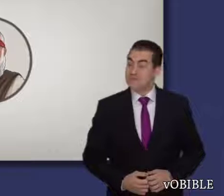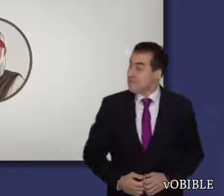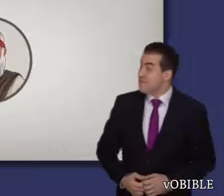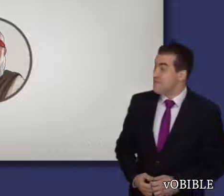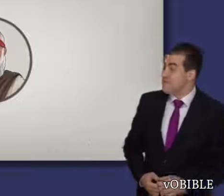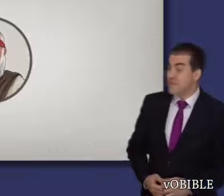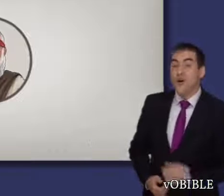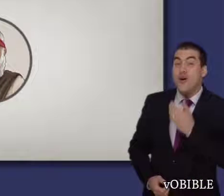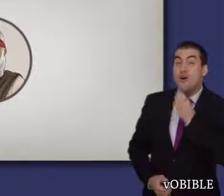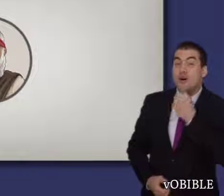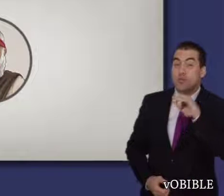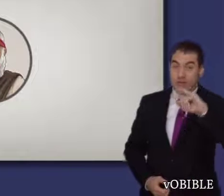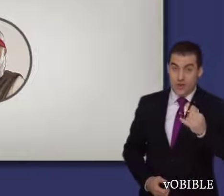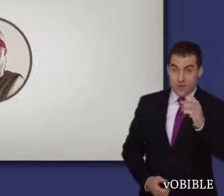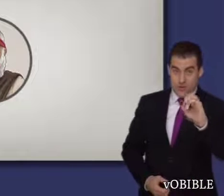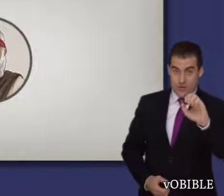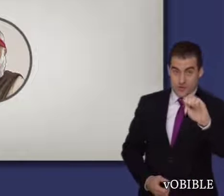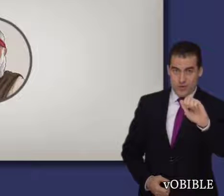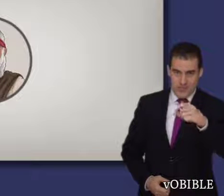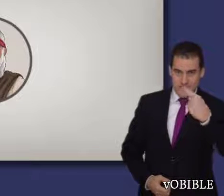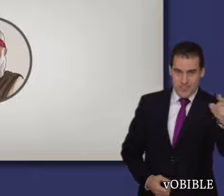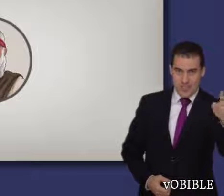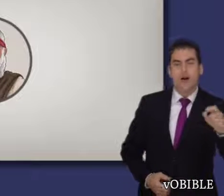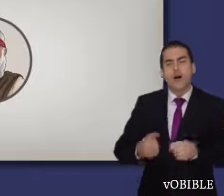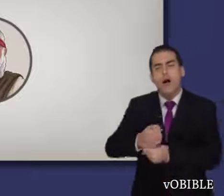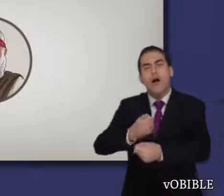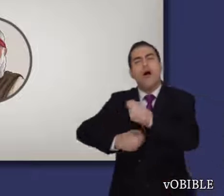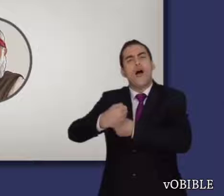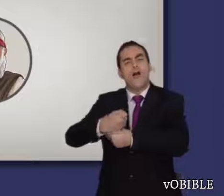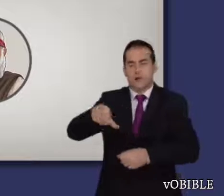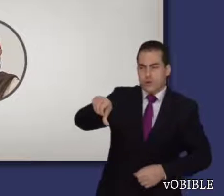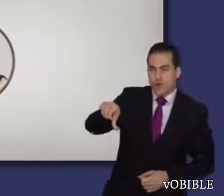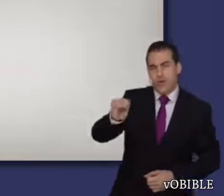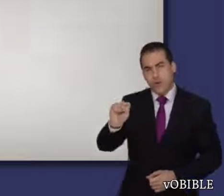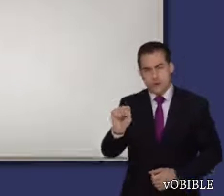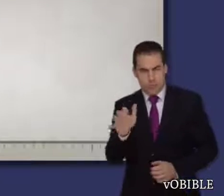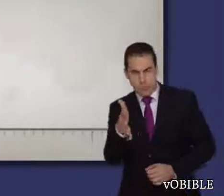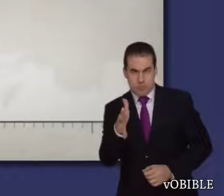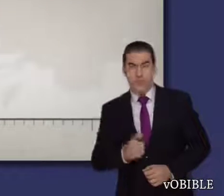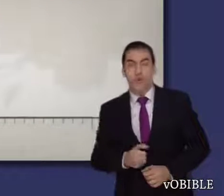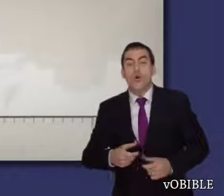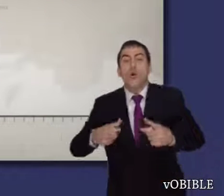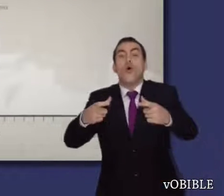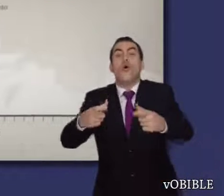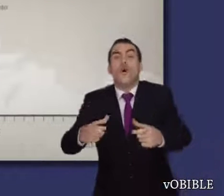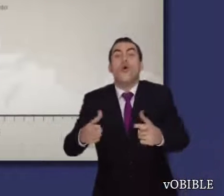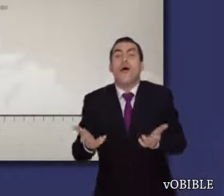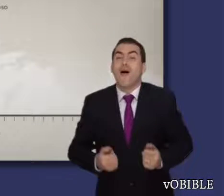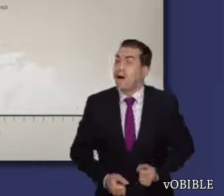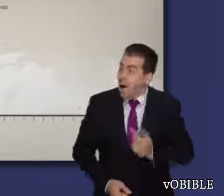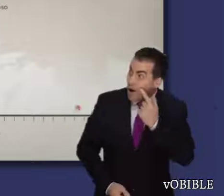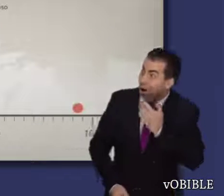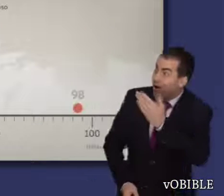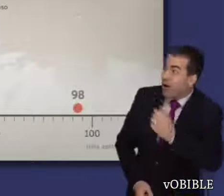1 João é a maior das 3 cartas que o apóstolo João foi inspirado a escrever. João provavelmente estava em Éfeso ou